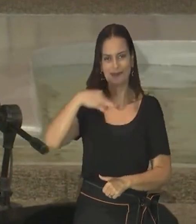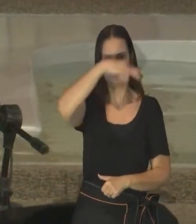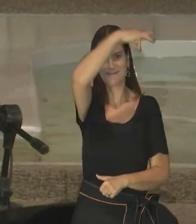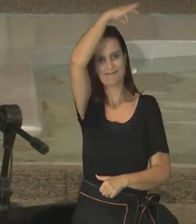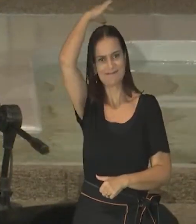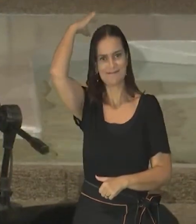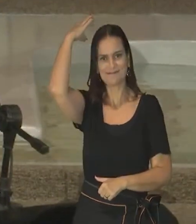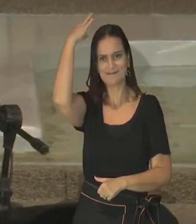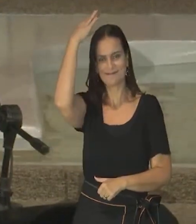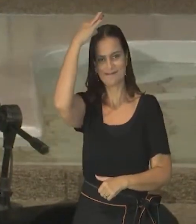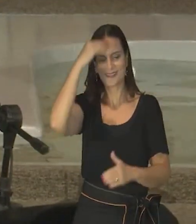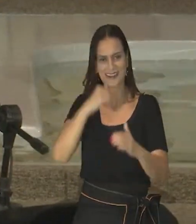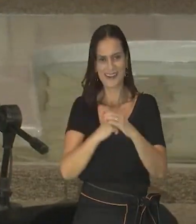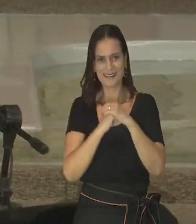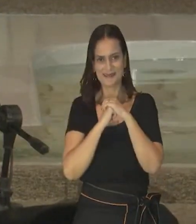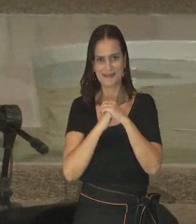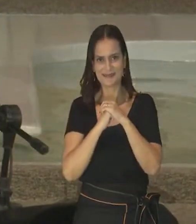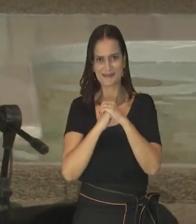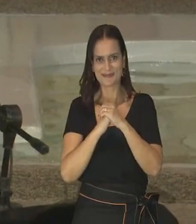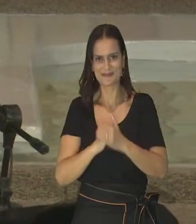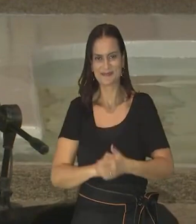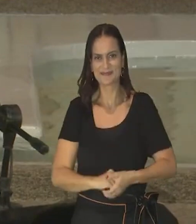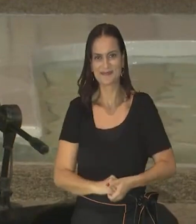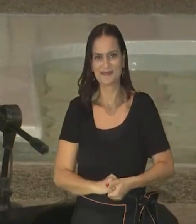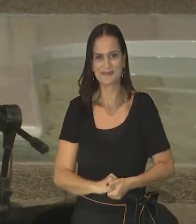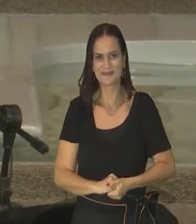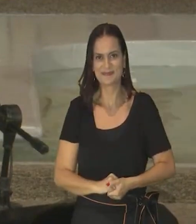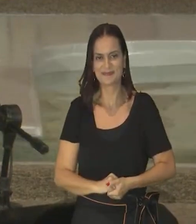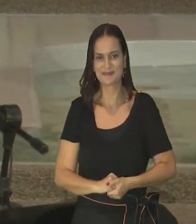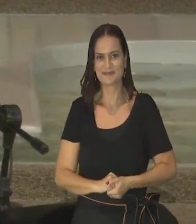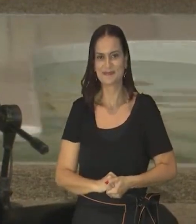e do Espírito Santo. Amém.